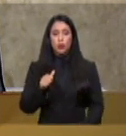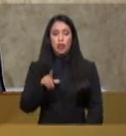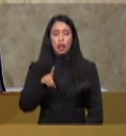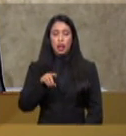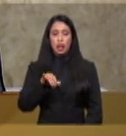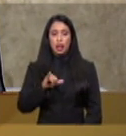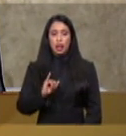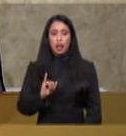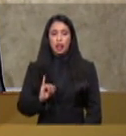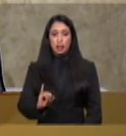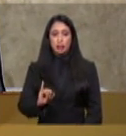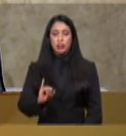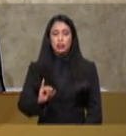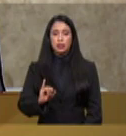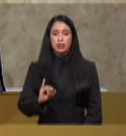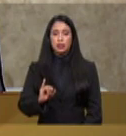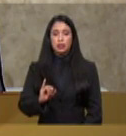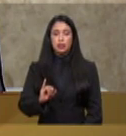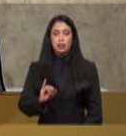direta